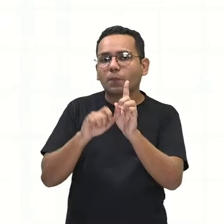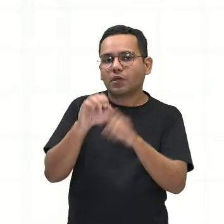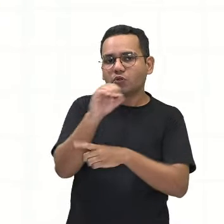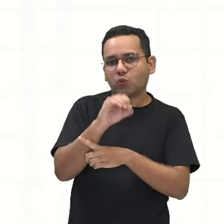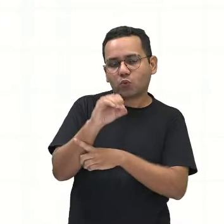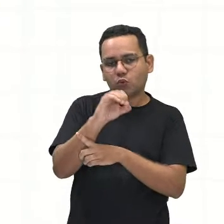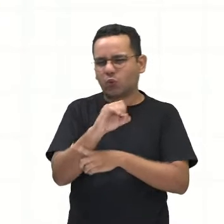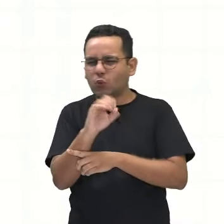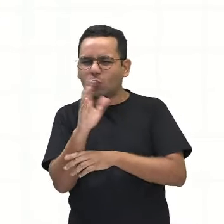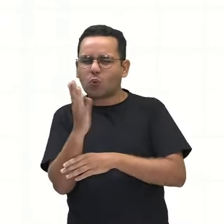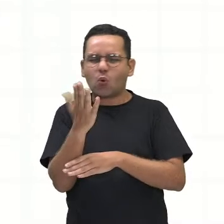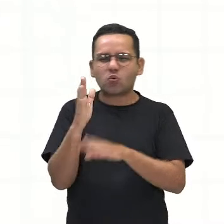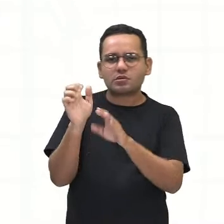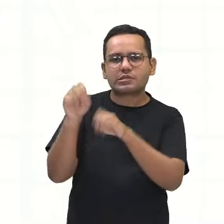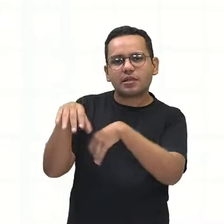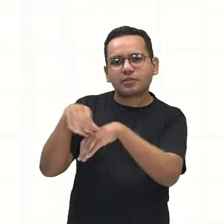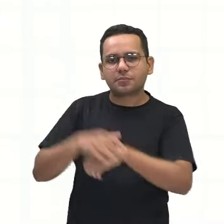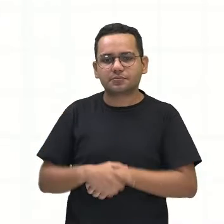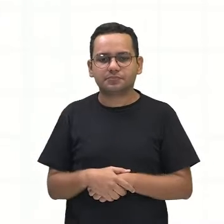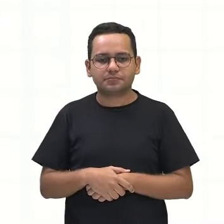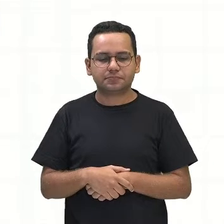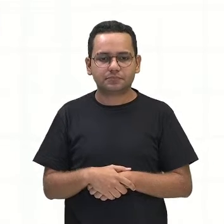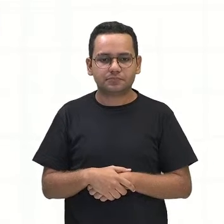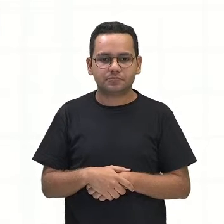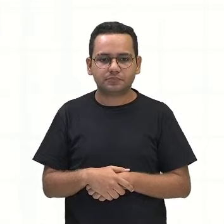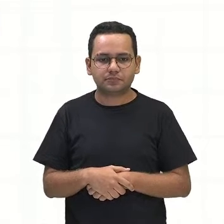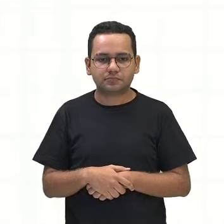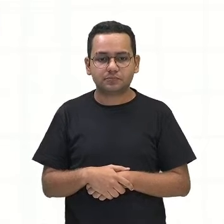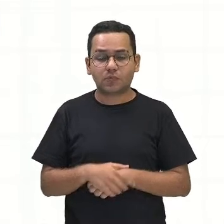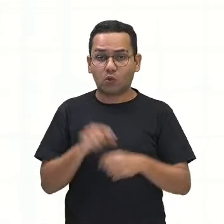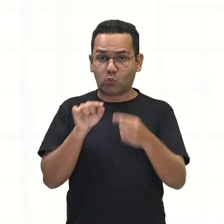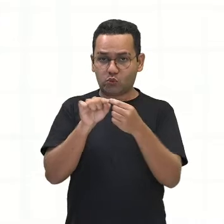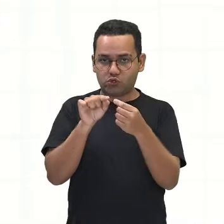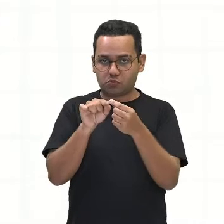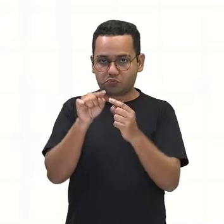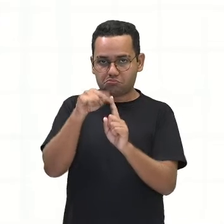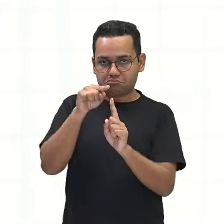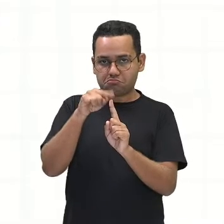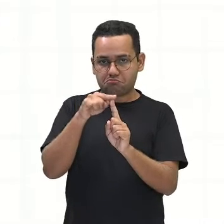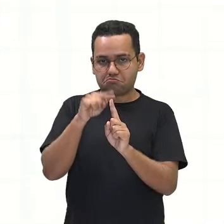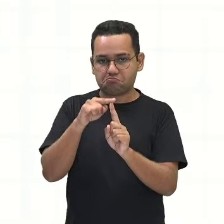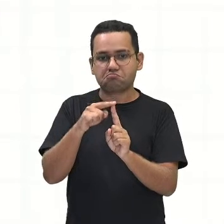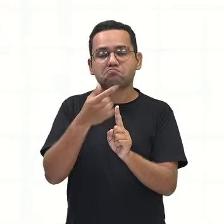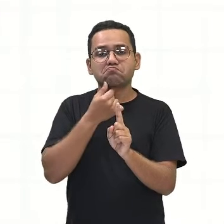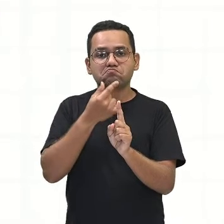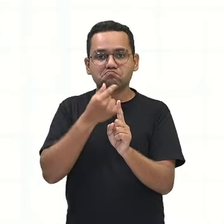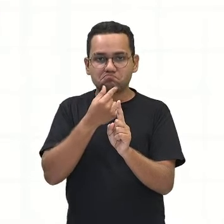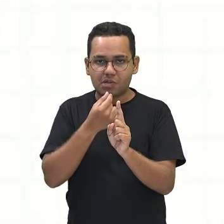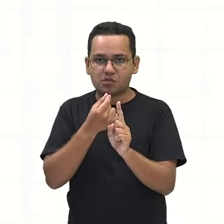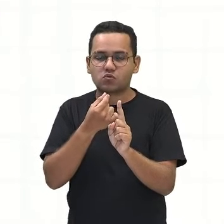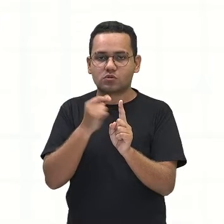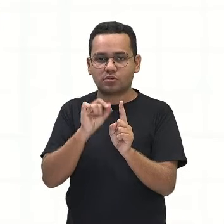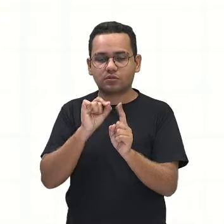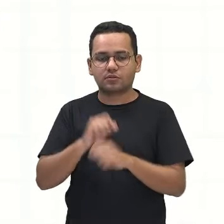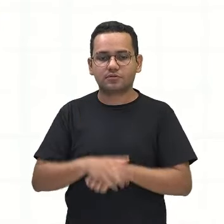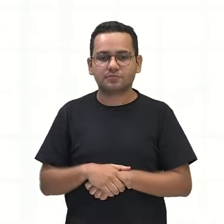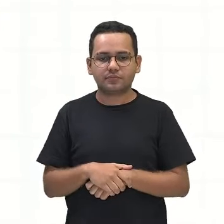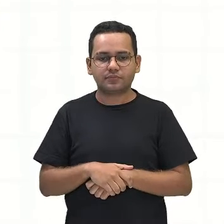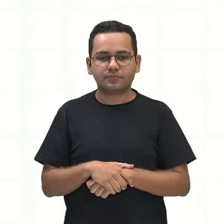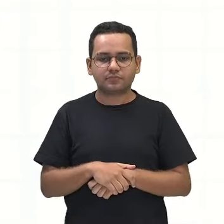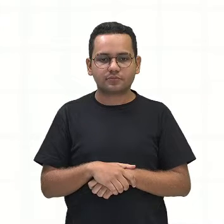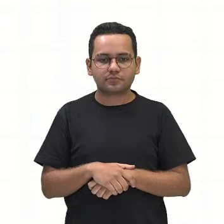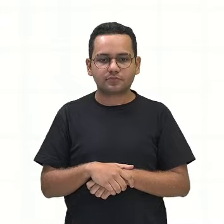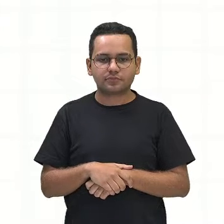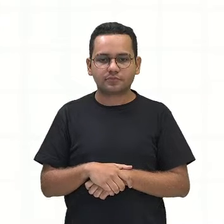a flor masculina e que essa flor masculina que está lá nas estruturas dos ramos, né,